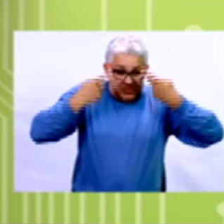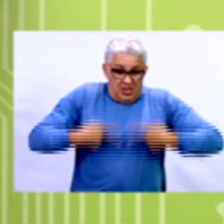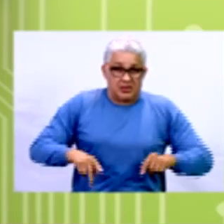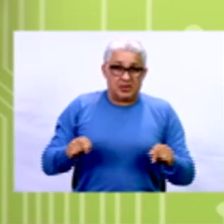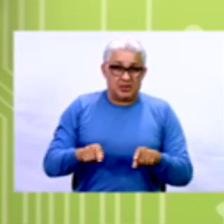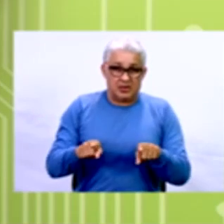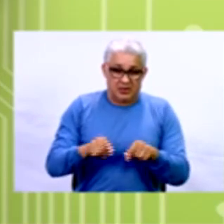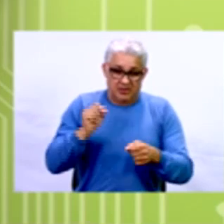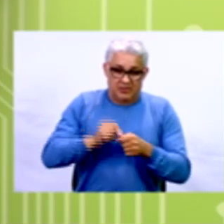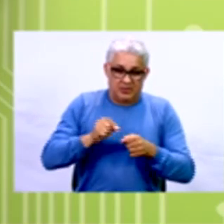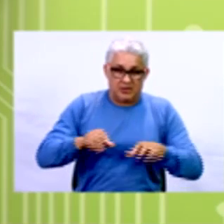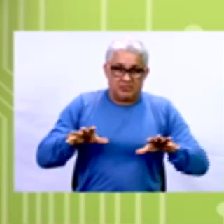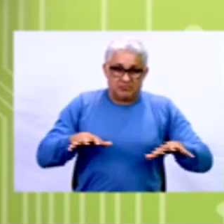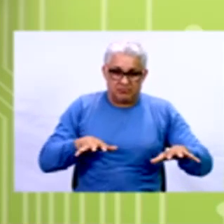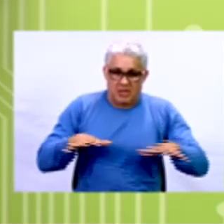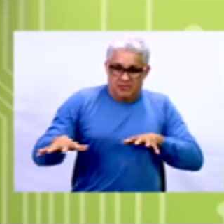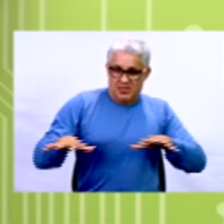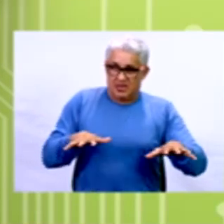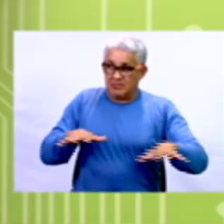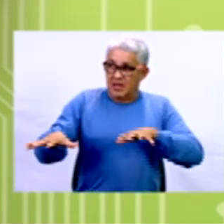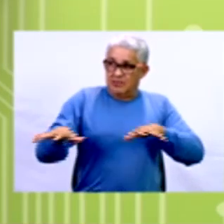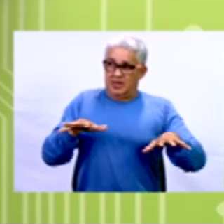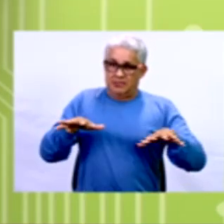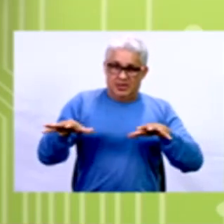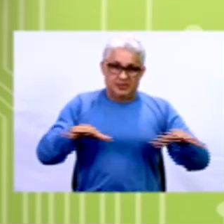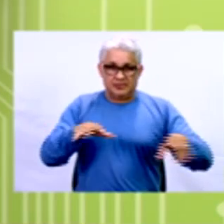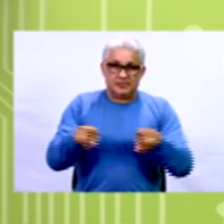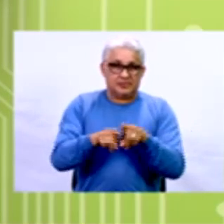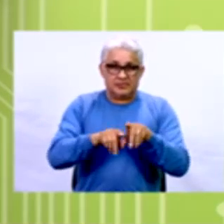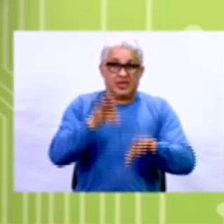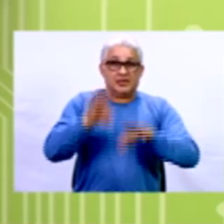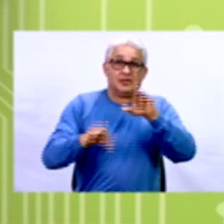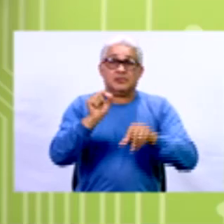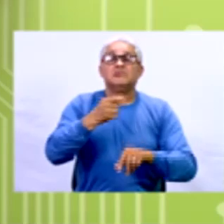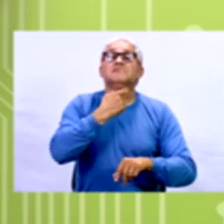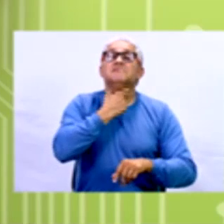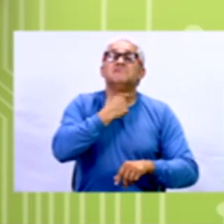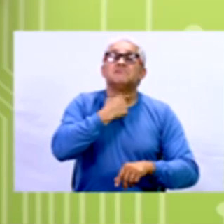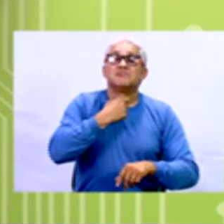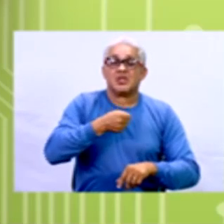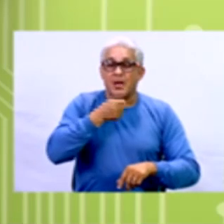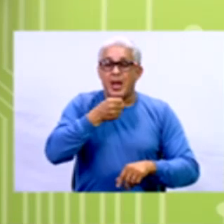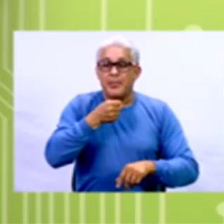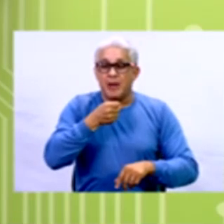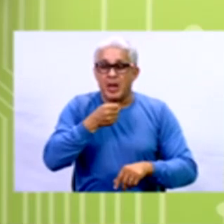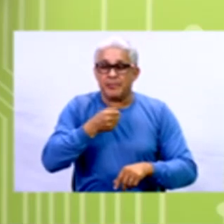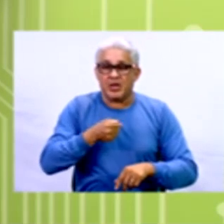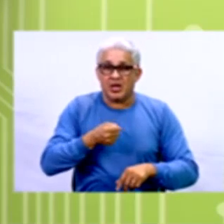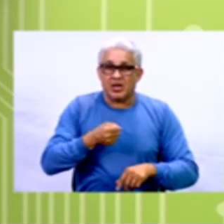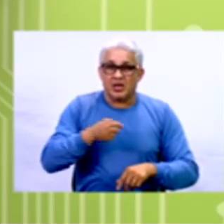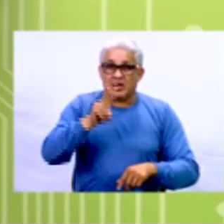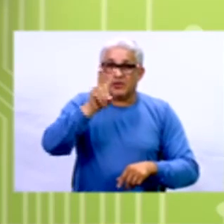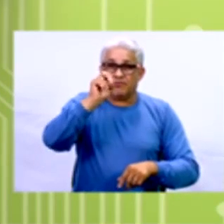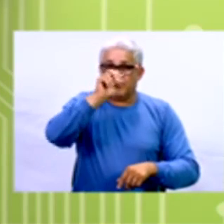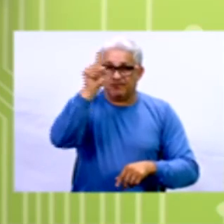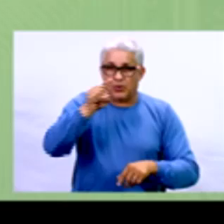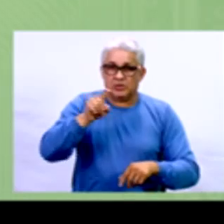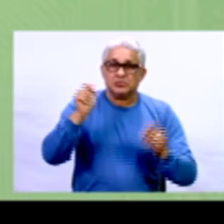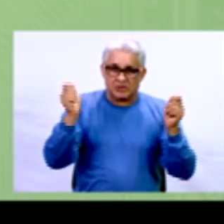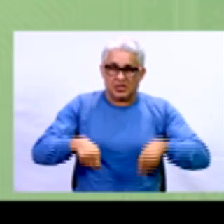fazendo os movimentos com o meu corpo. E até, às vezes, falando, né? Posso dar o comando de voz.